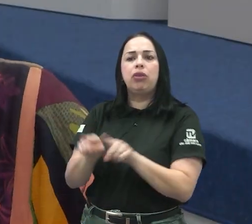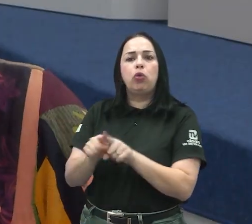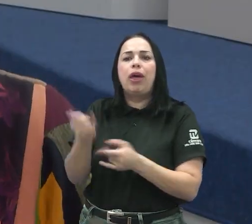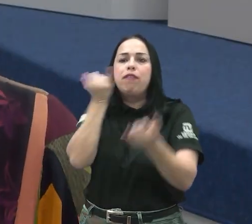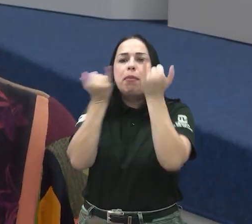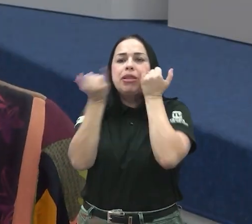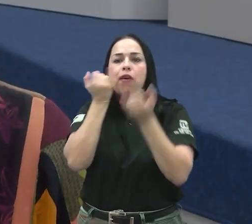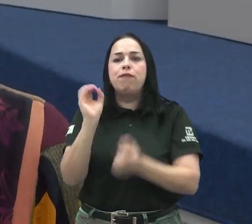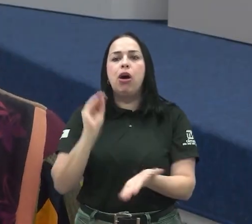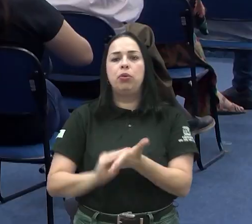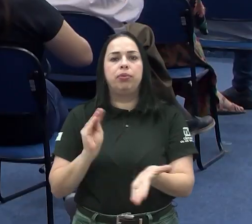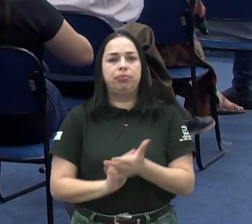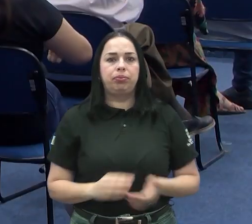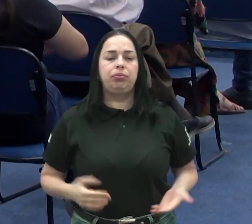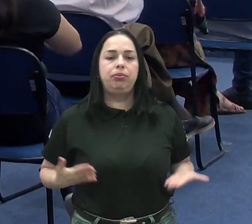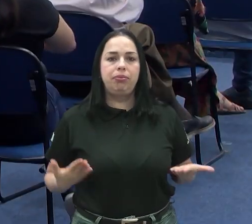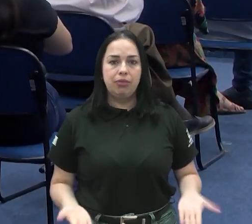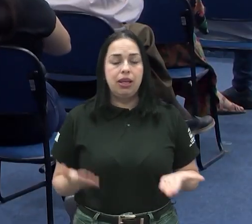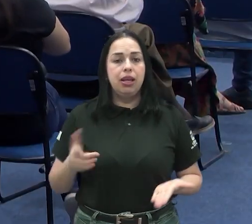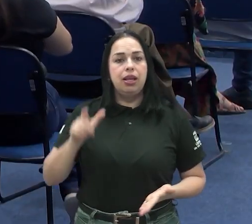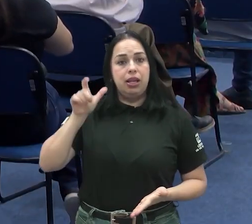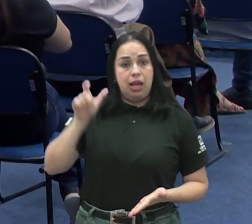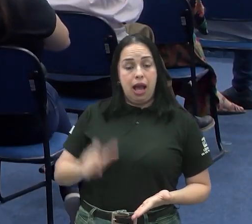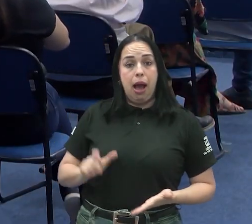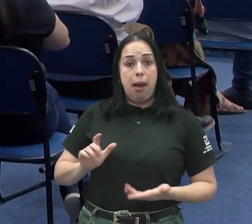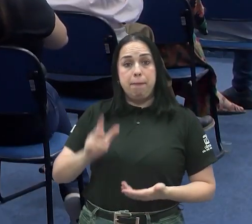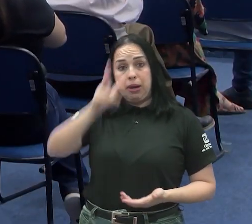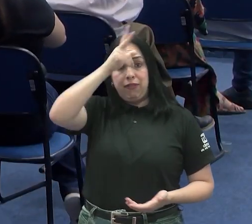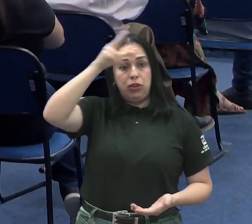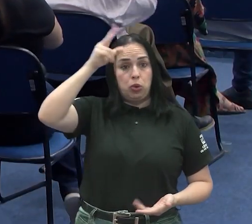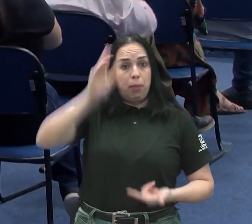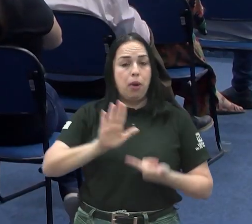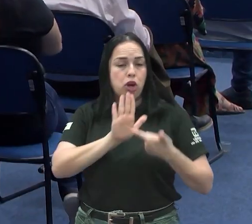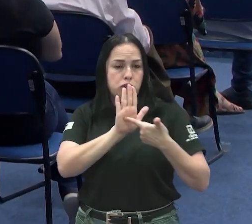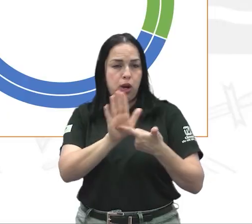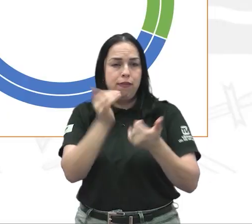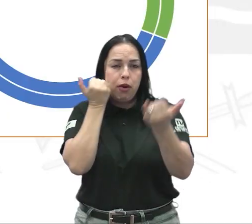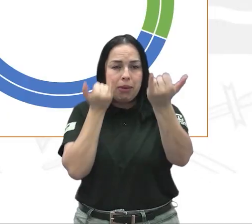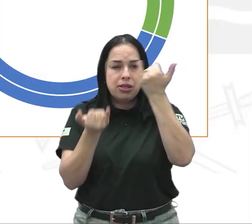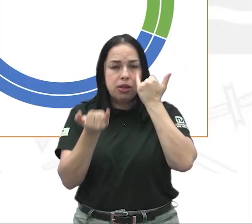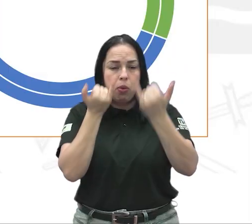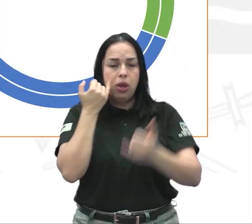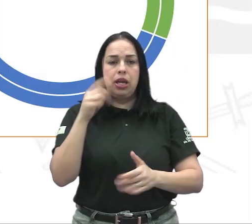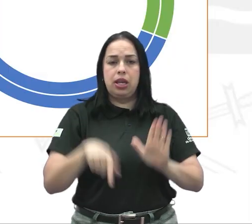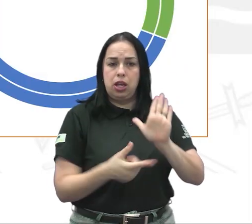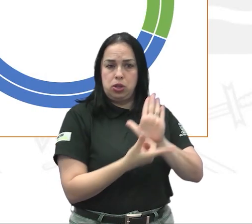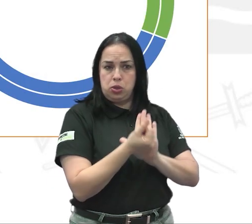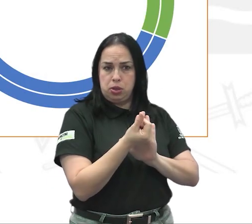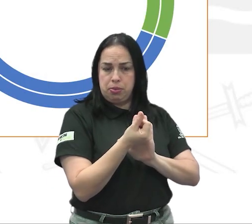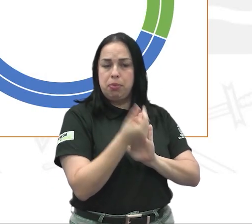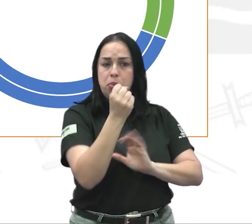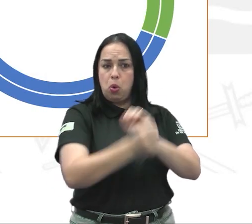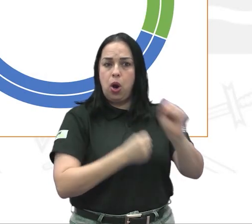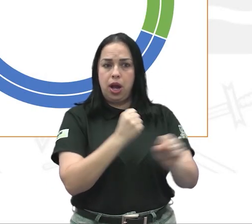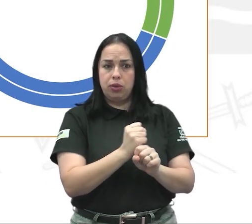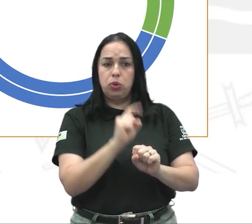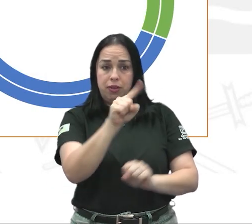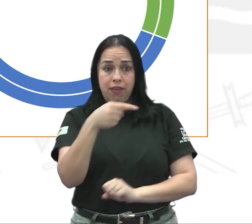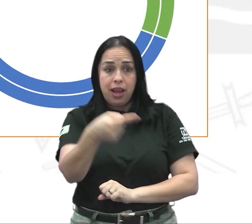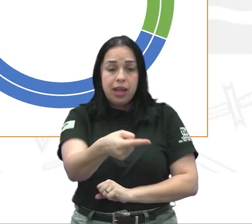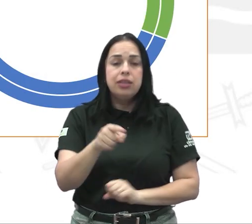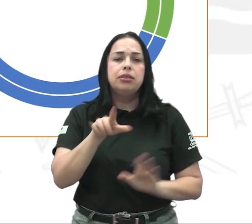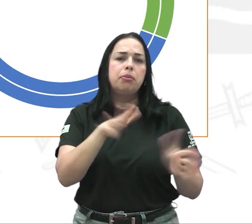está omisso tudo isso. Segundo os dados apresentados pela Prefeitura, o orçamento de São José dos Campos